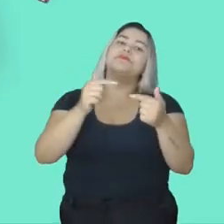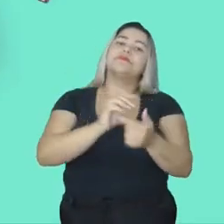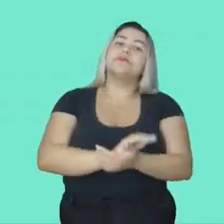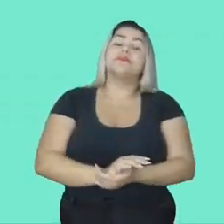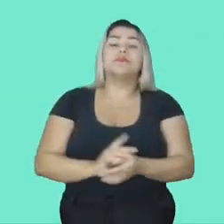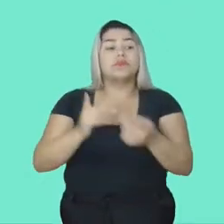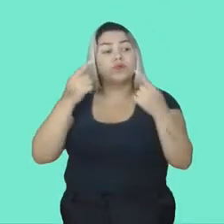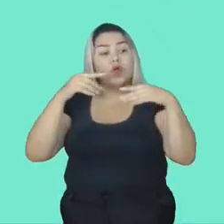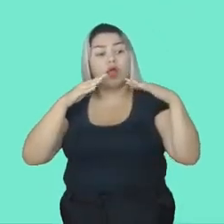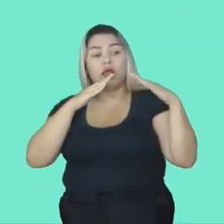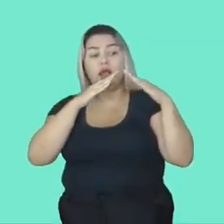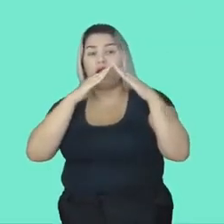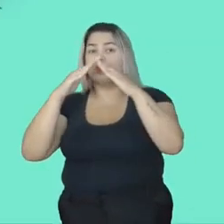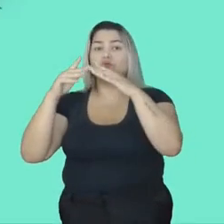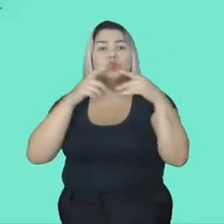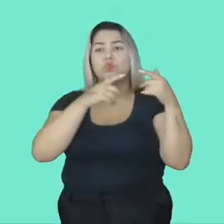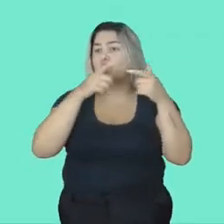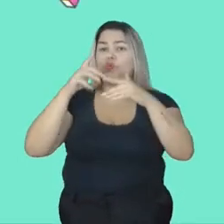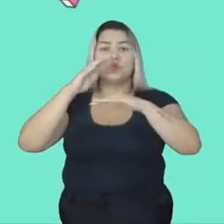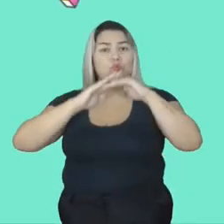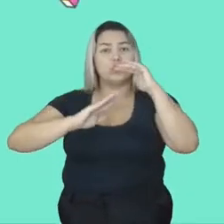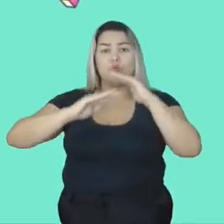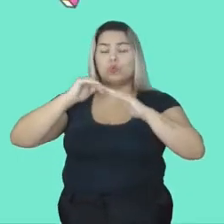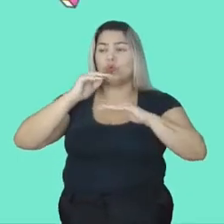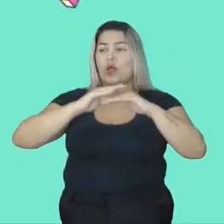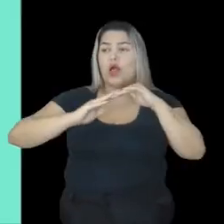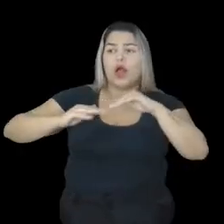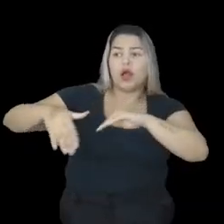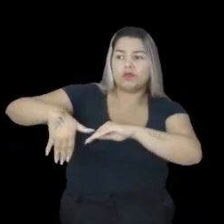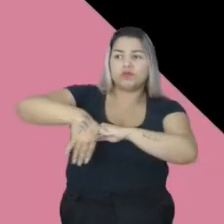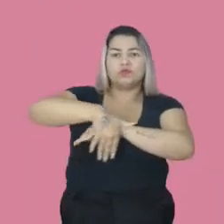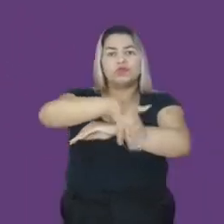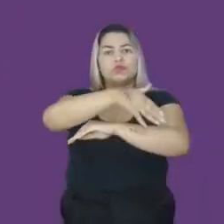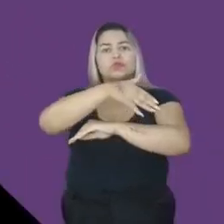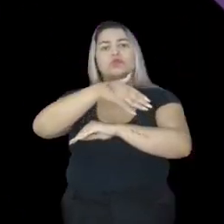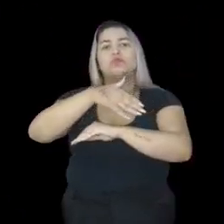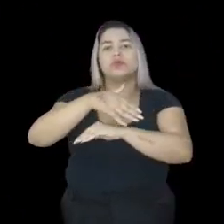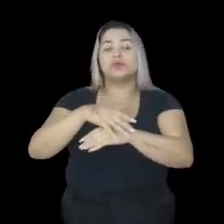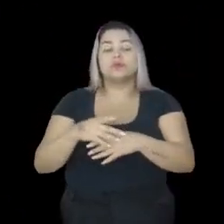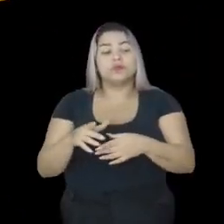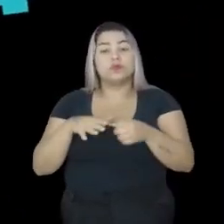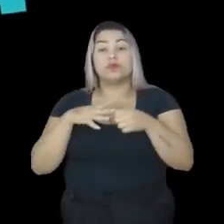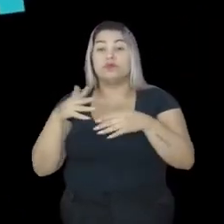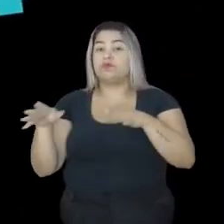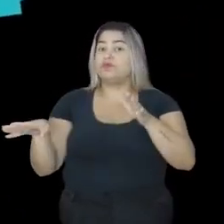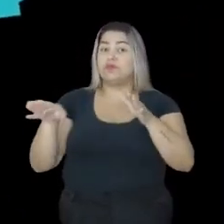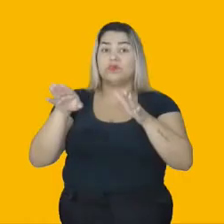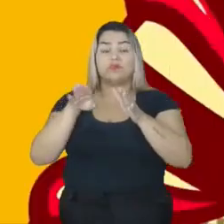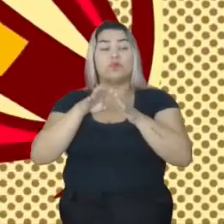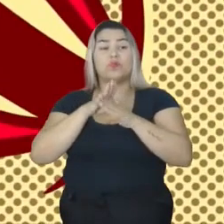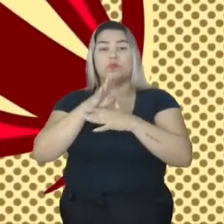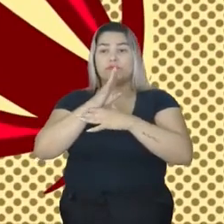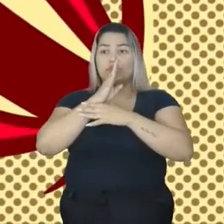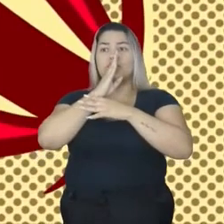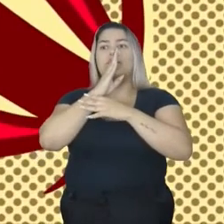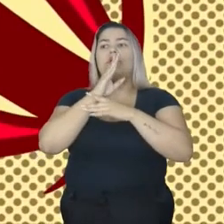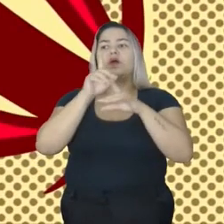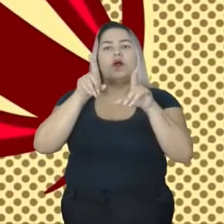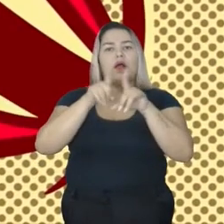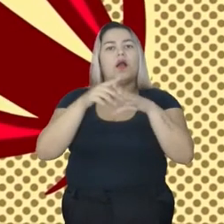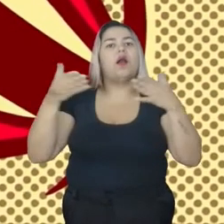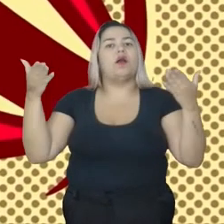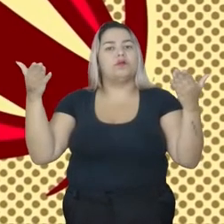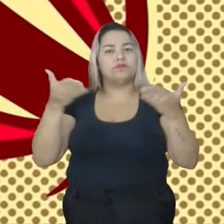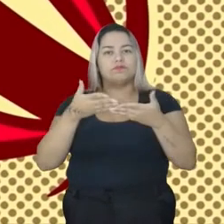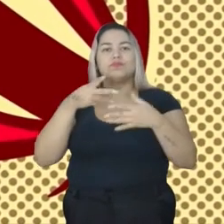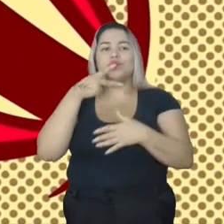Seja em casa, no campo, na rua ou na praça, chega de mordaça,